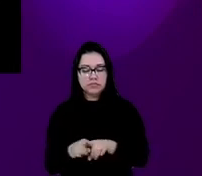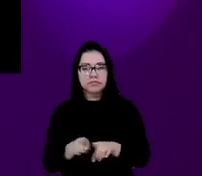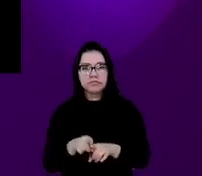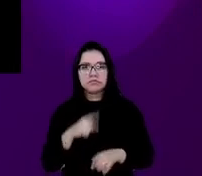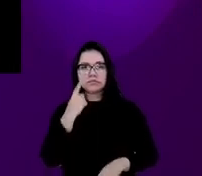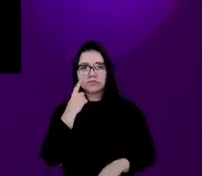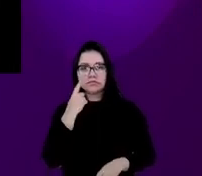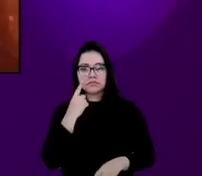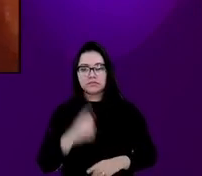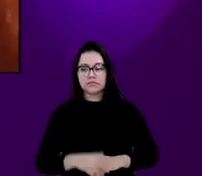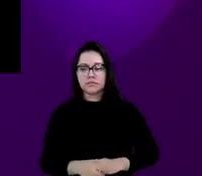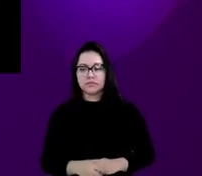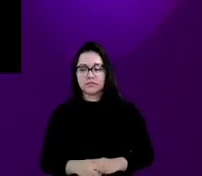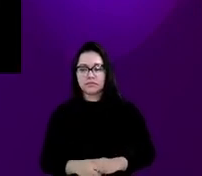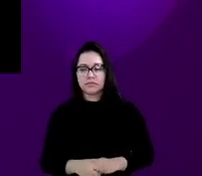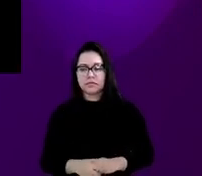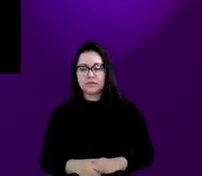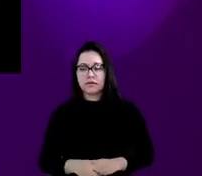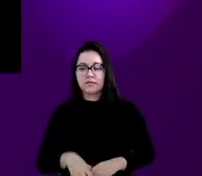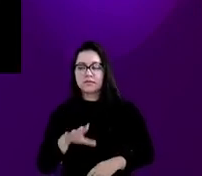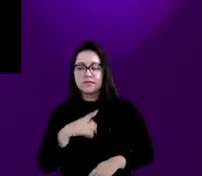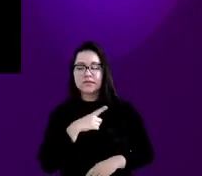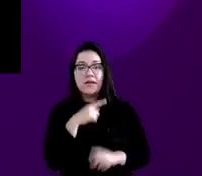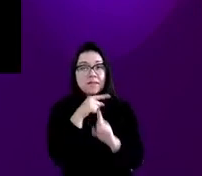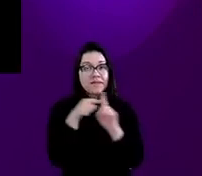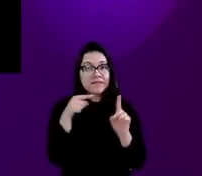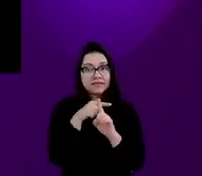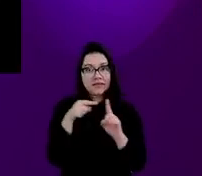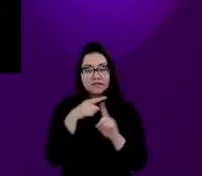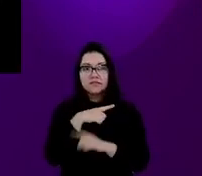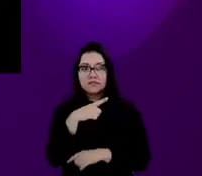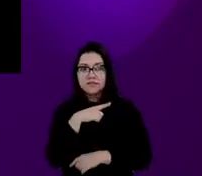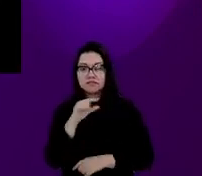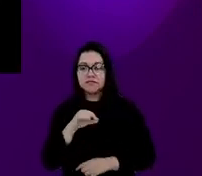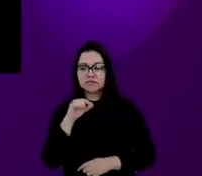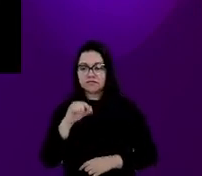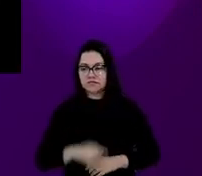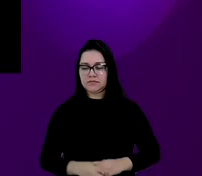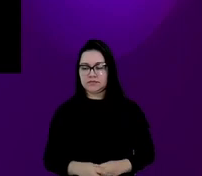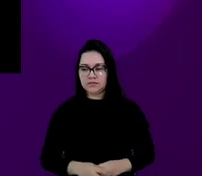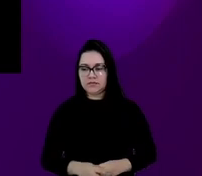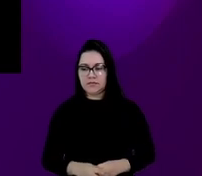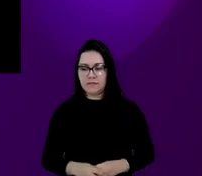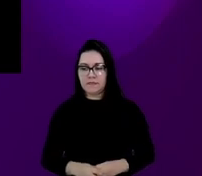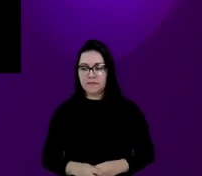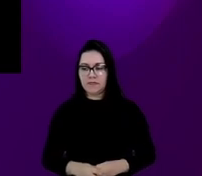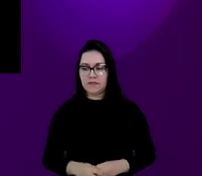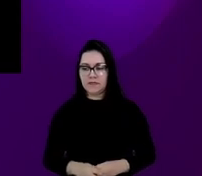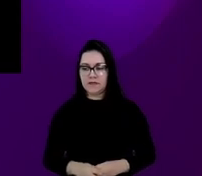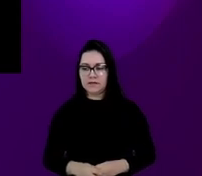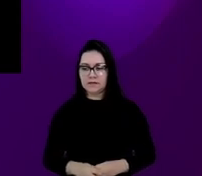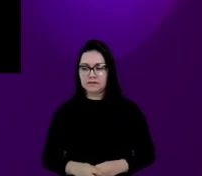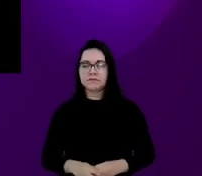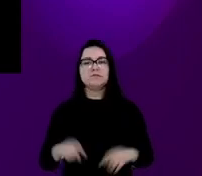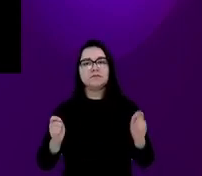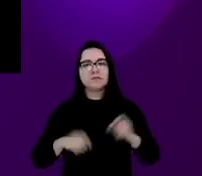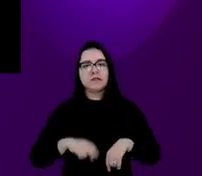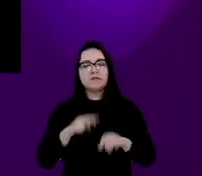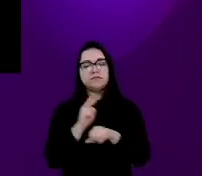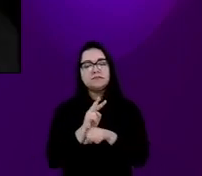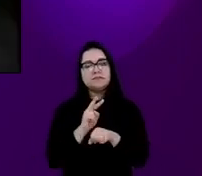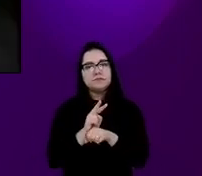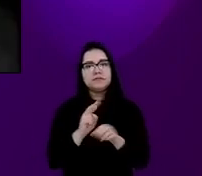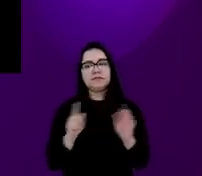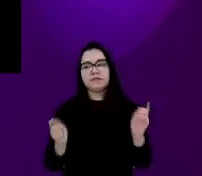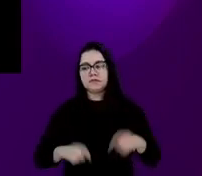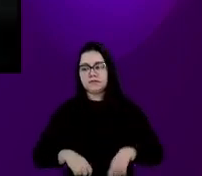vão ver ali pelo infundíbulo, mas metade do útero ele perfunde. Então, assim, eu advogo que sempre pode preservar a artéria uterina. No caso